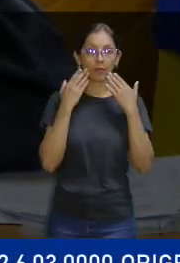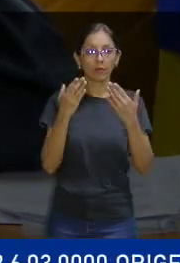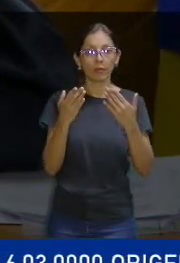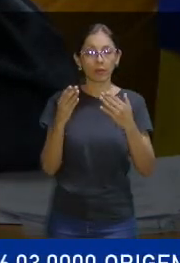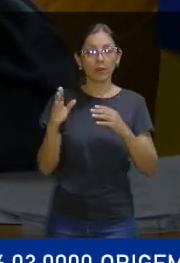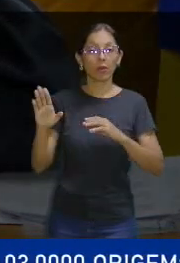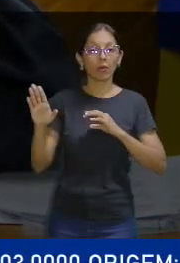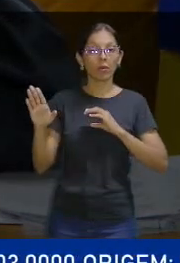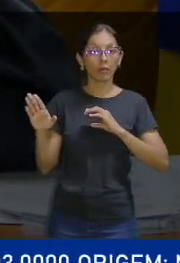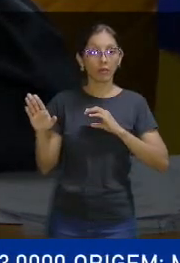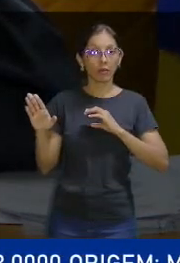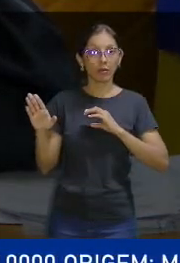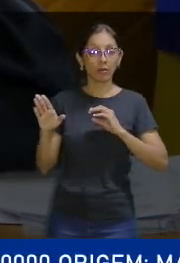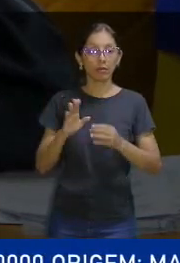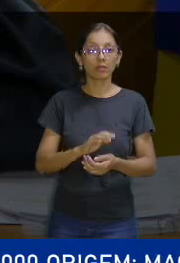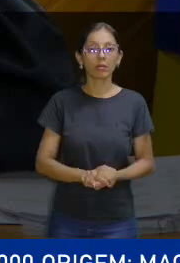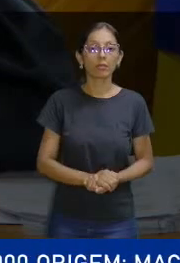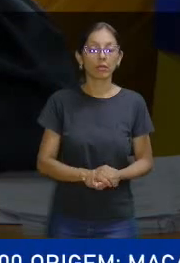número do processo